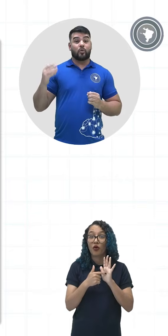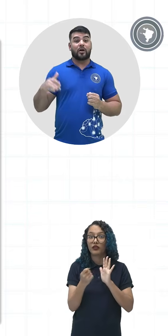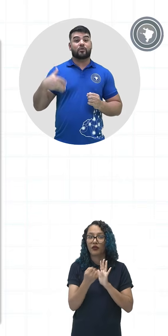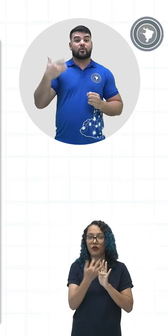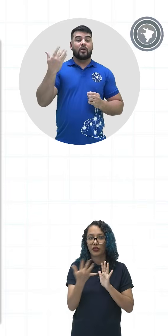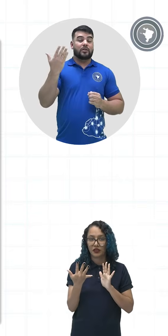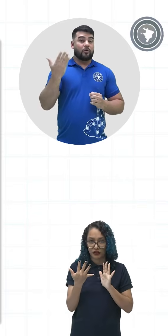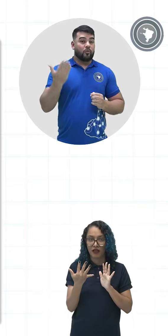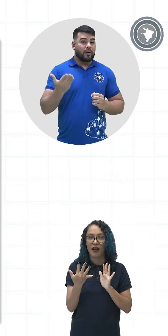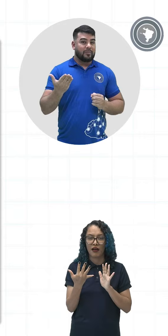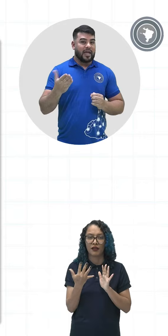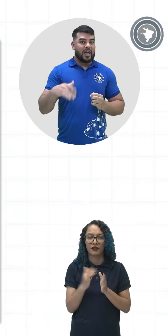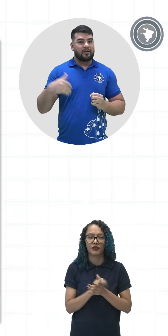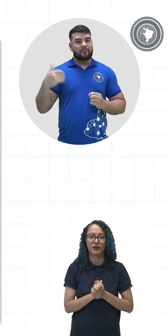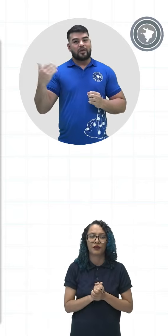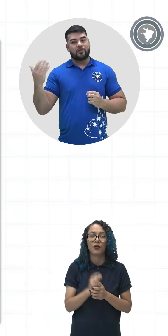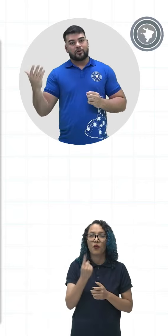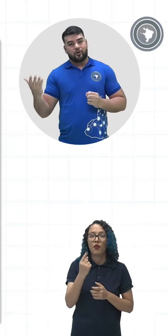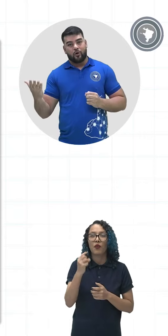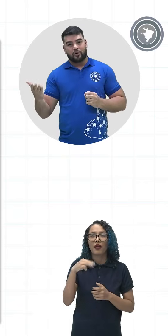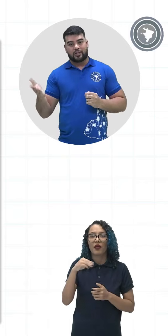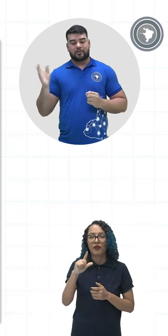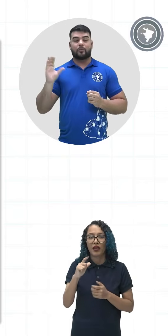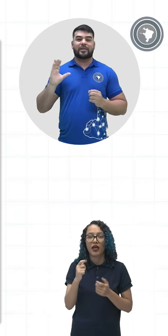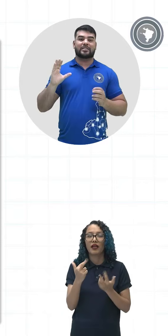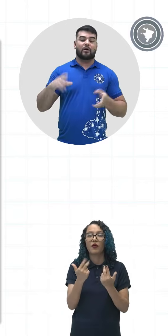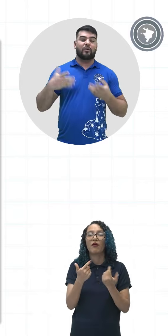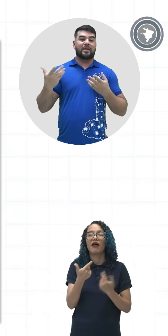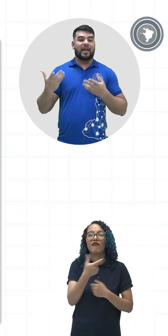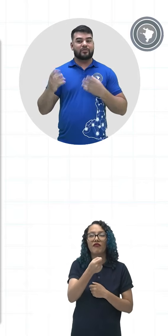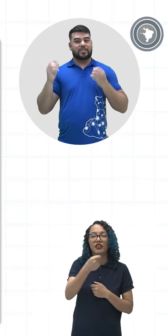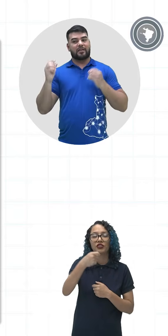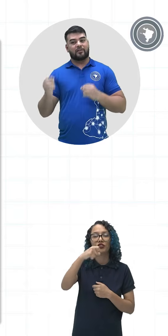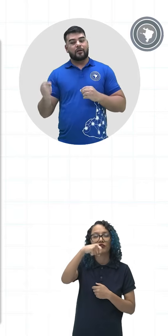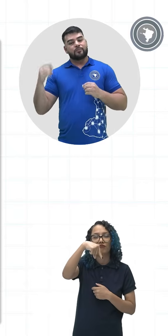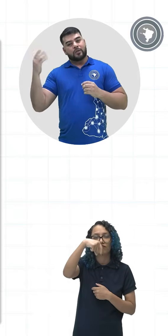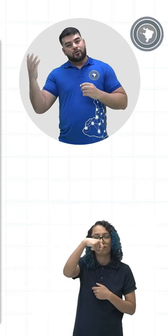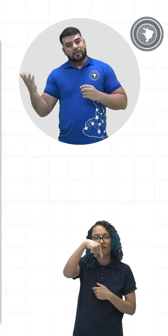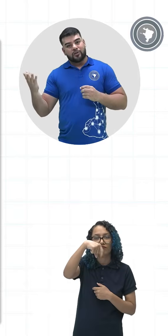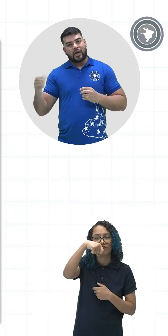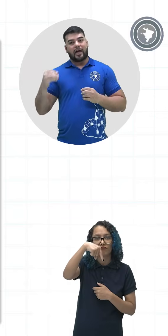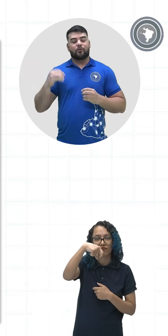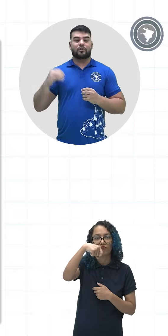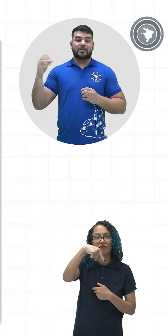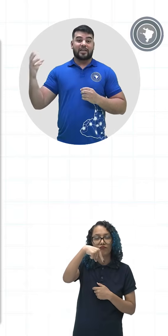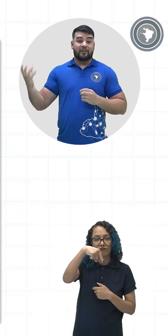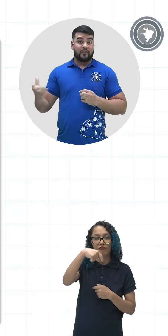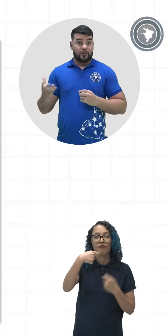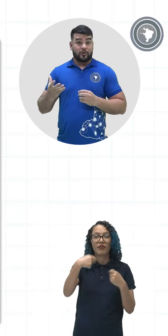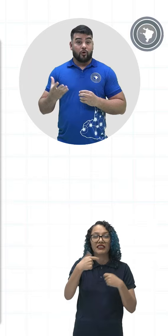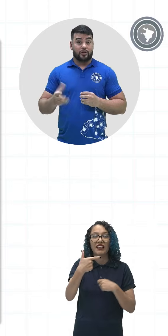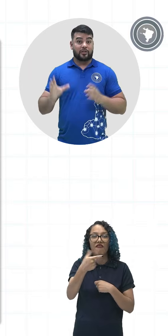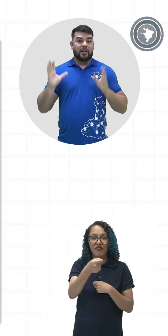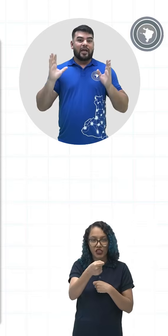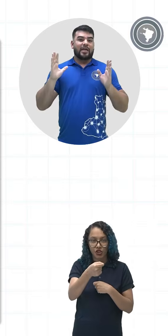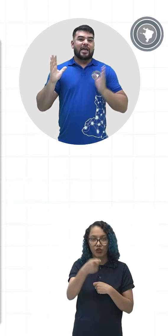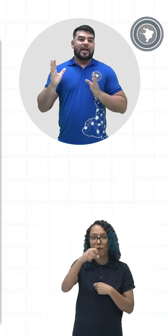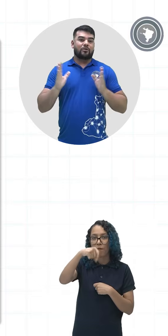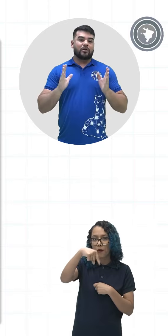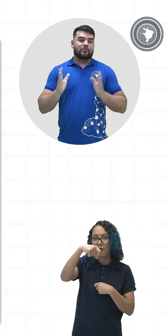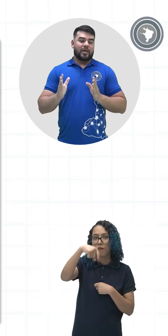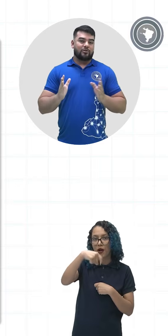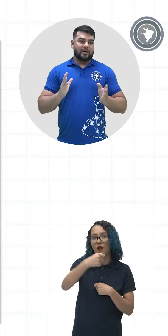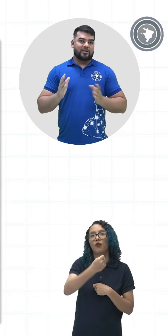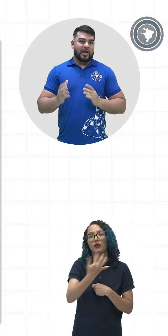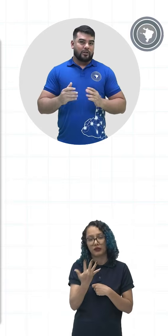dosagem, o quanto. Então, 1 ml, 20 gotas. Então, para se ter 1 ml, você tem que gotejar, utilizar 20 gotas. E